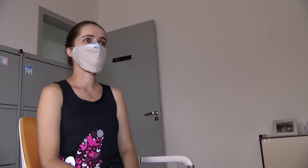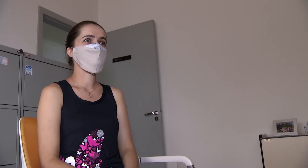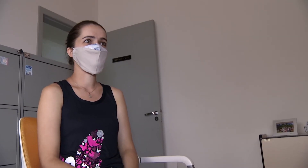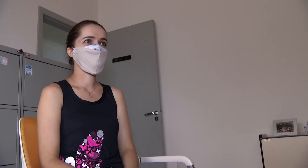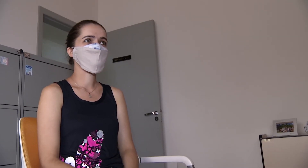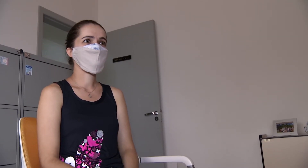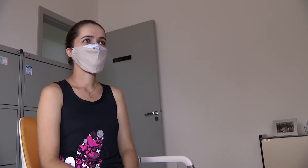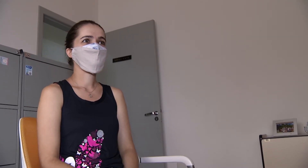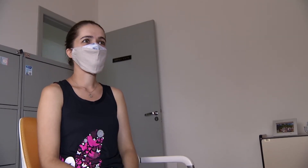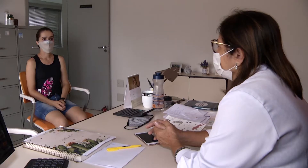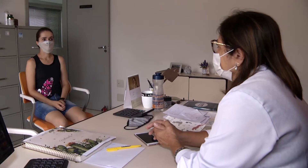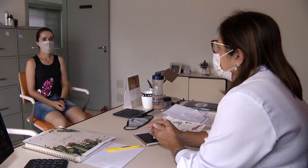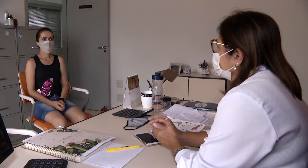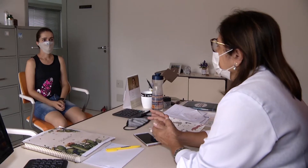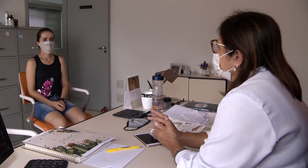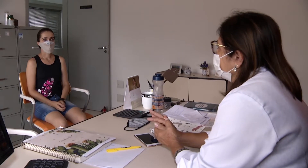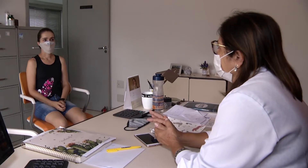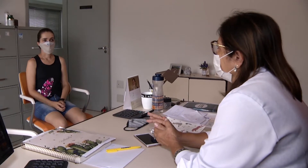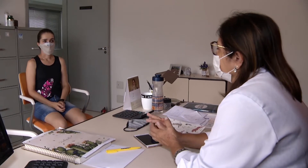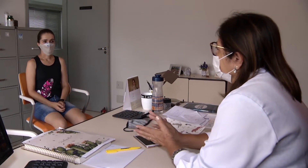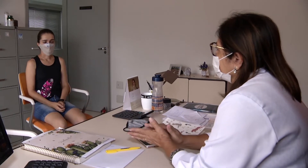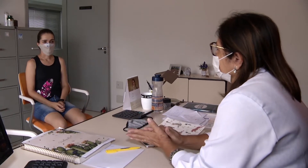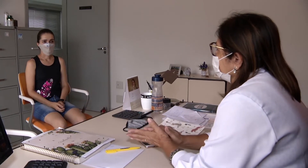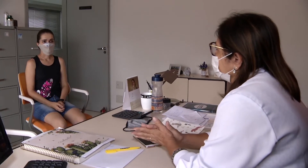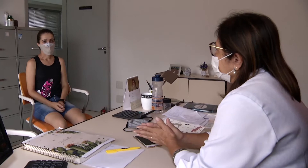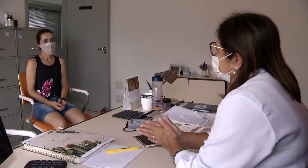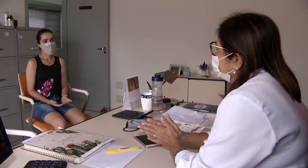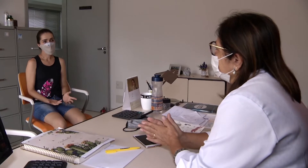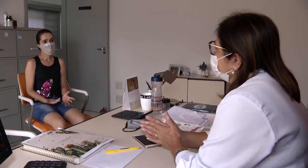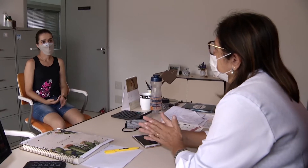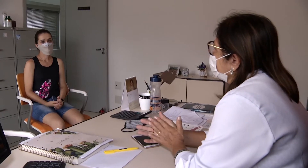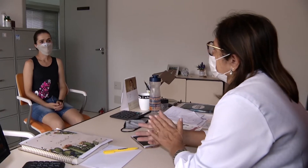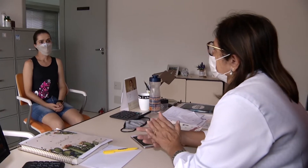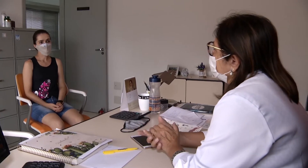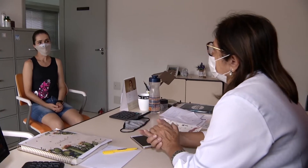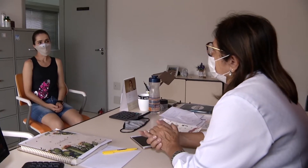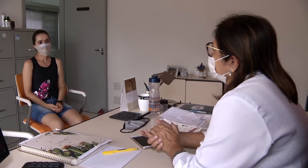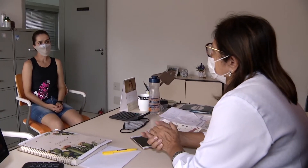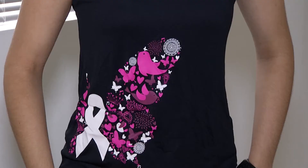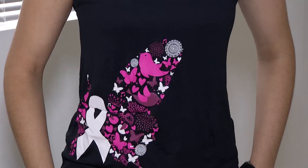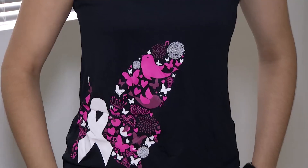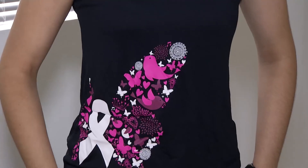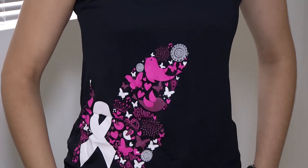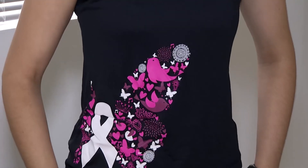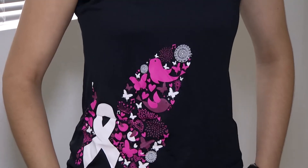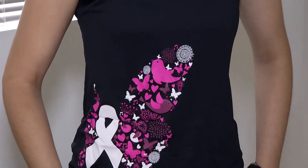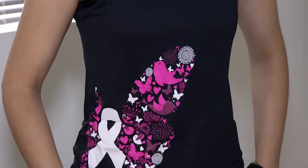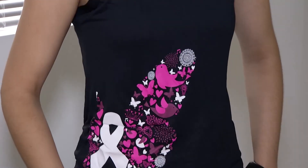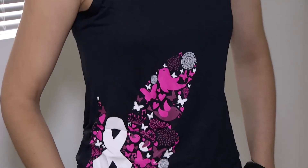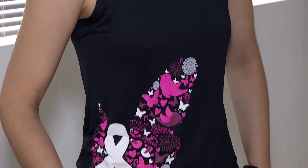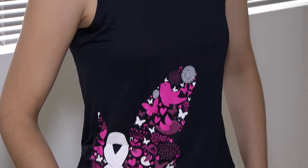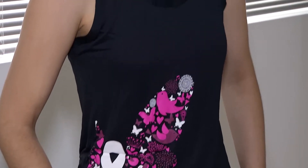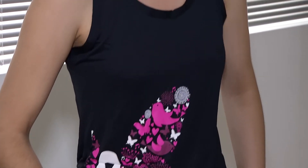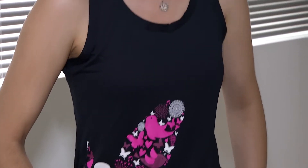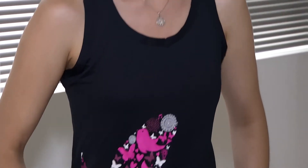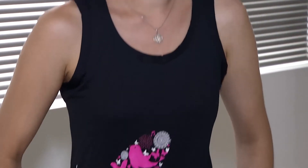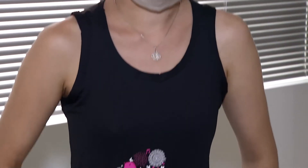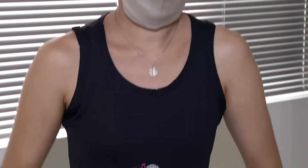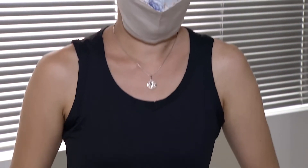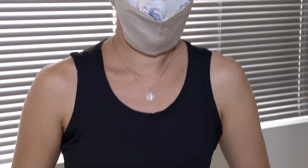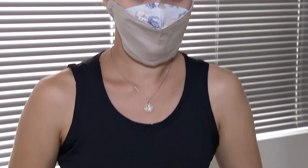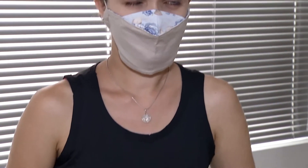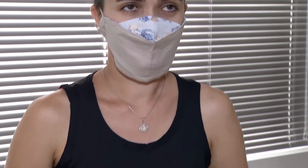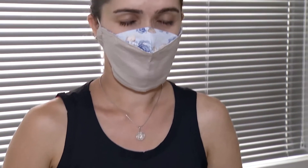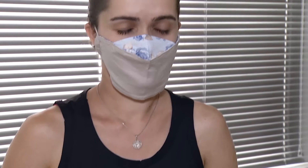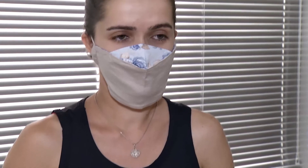então foram 2 cirurgias e 26 sessões de radioterapia até estar curada. Um fator foi determinante para